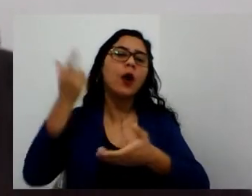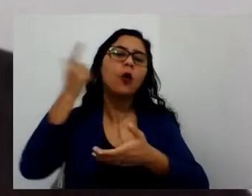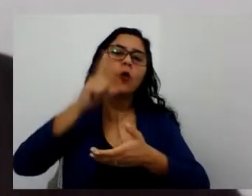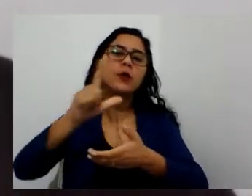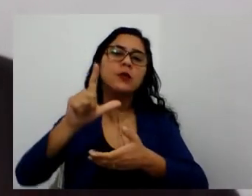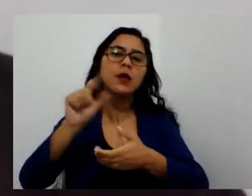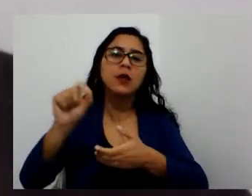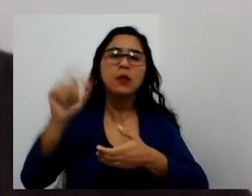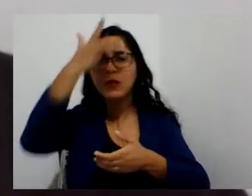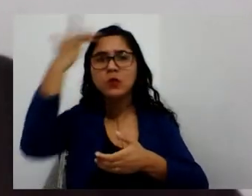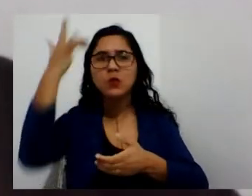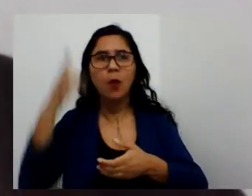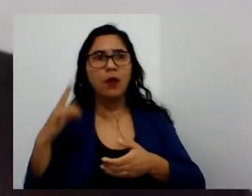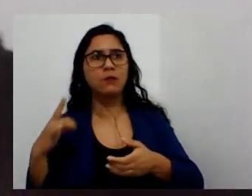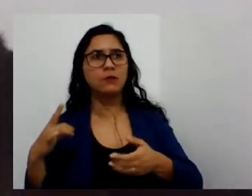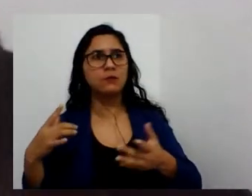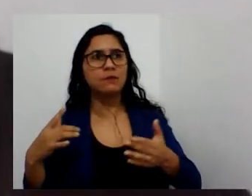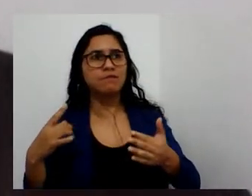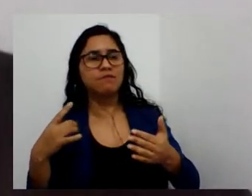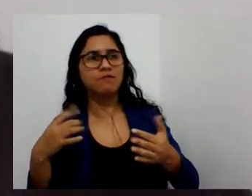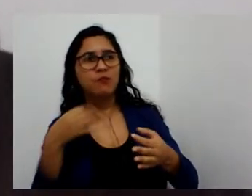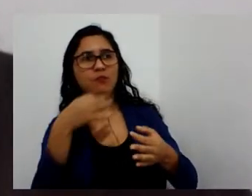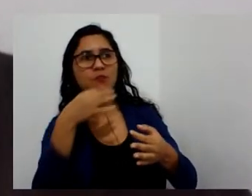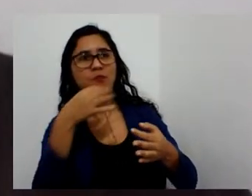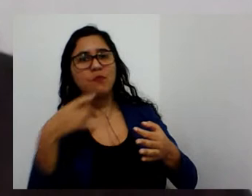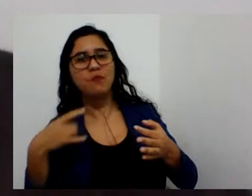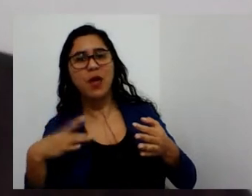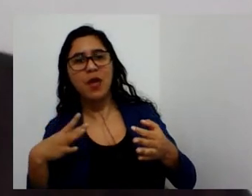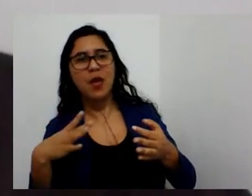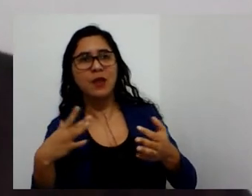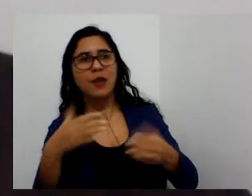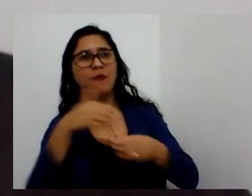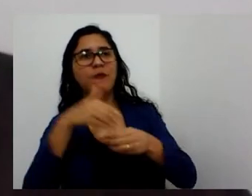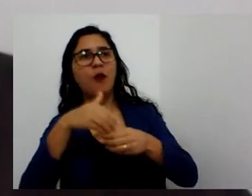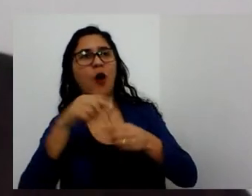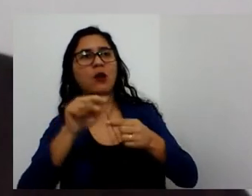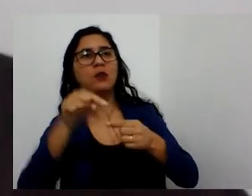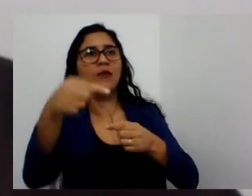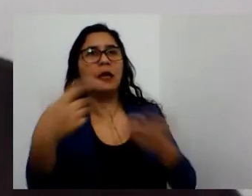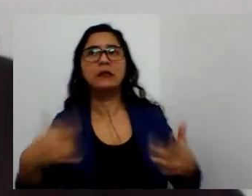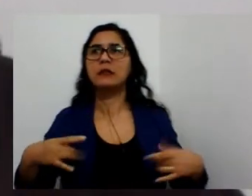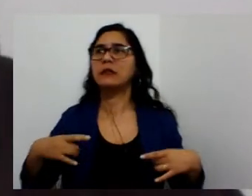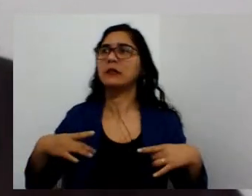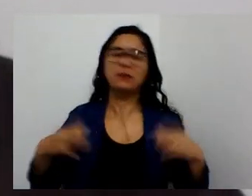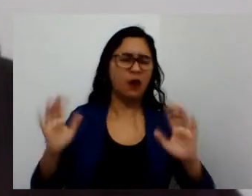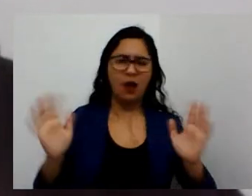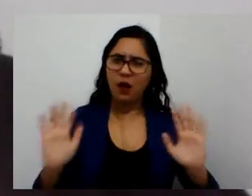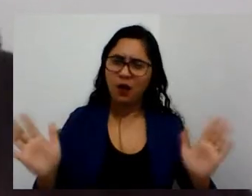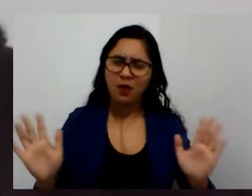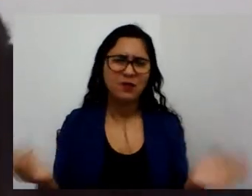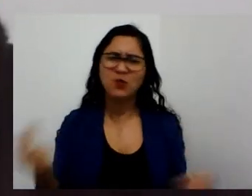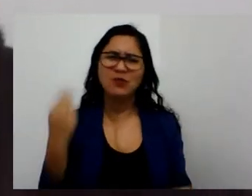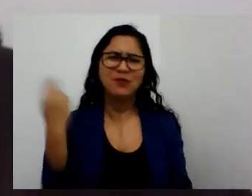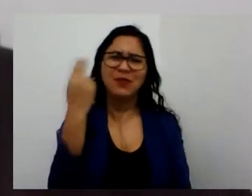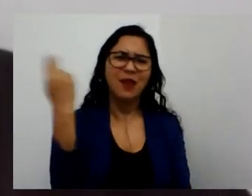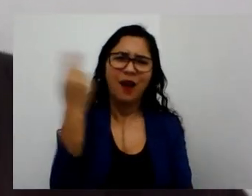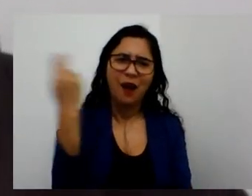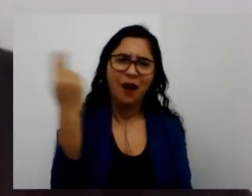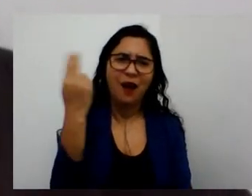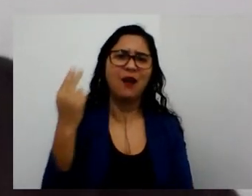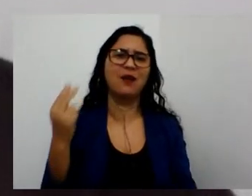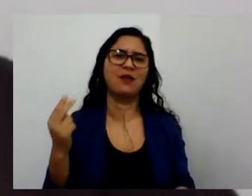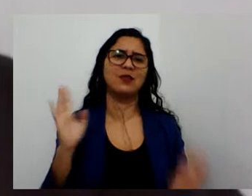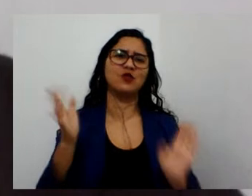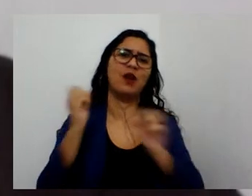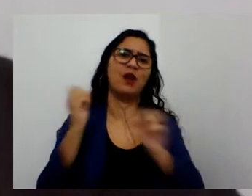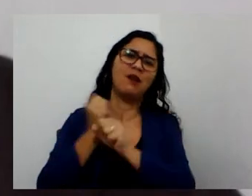tenham medo de manifestar por qual vai ser sua preferência de votação no próximo reitor. Não tem cabimento, durante